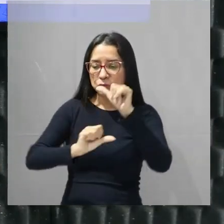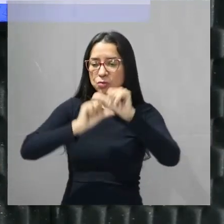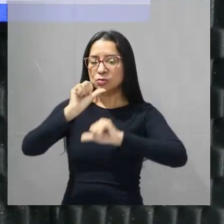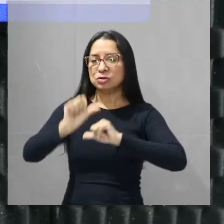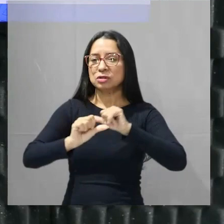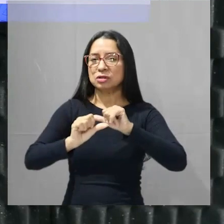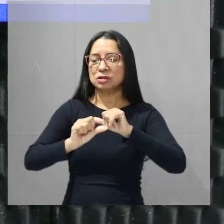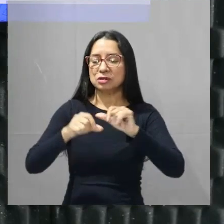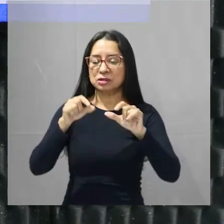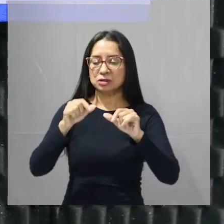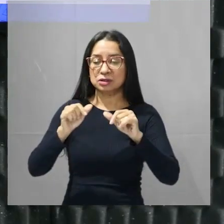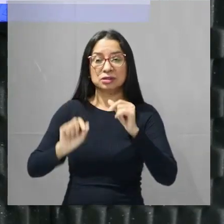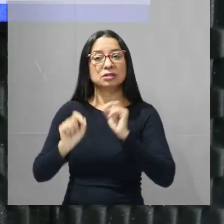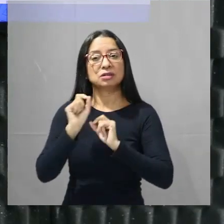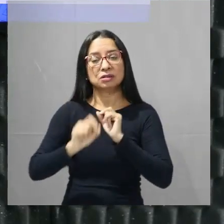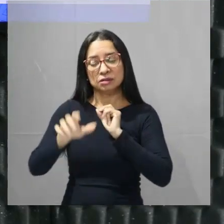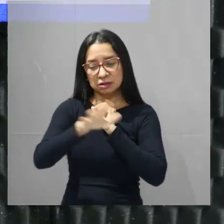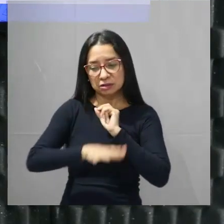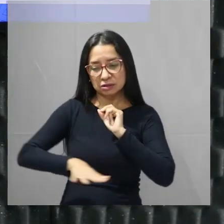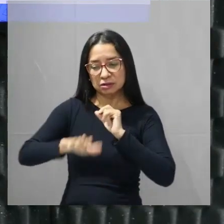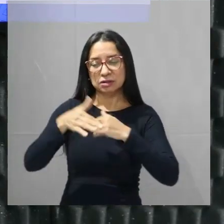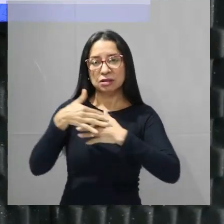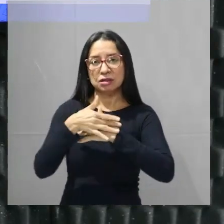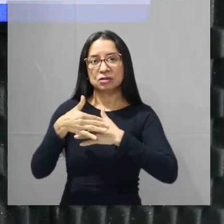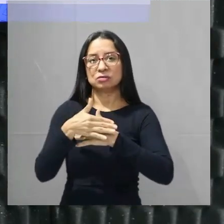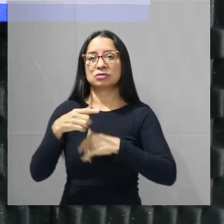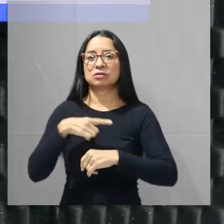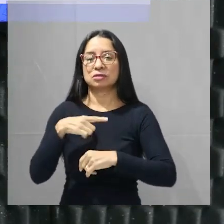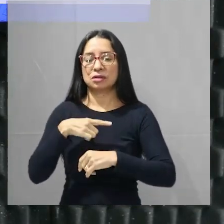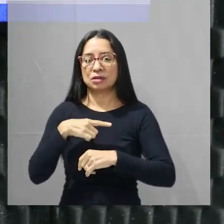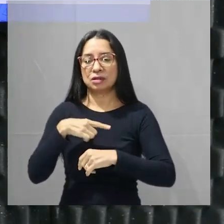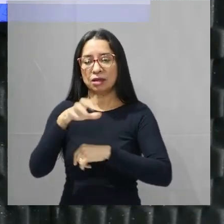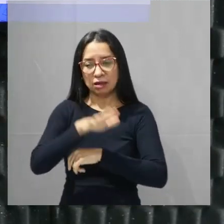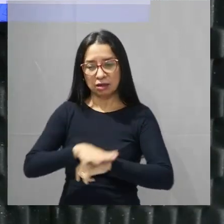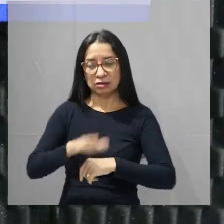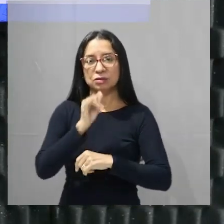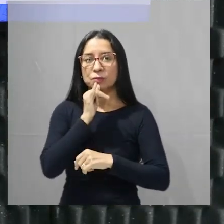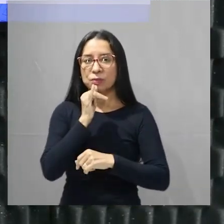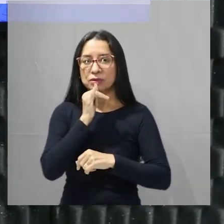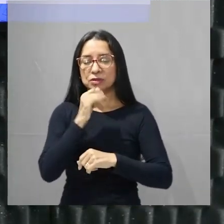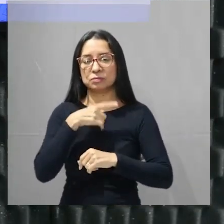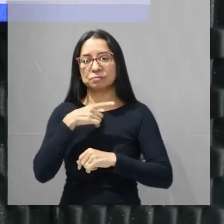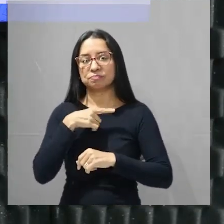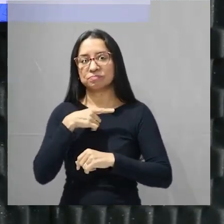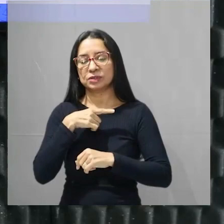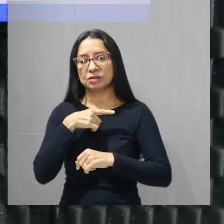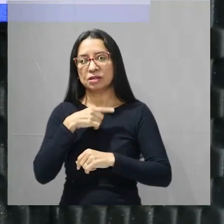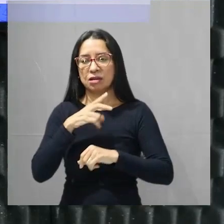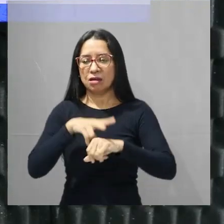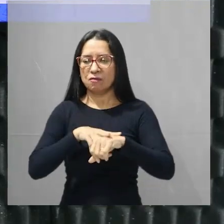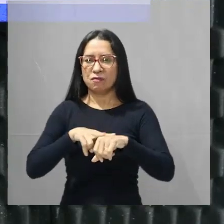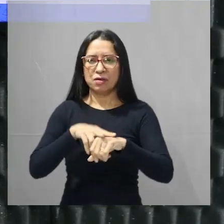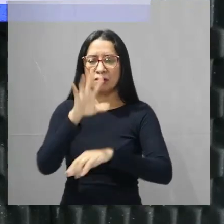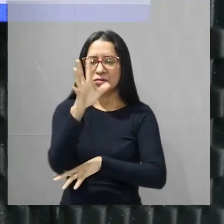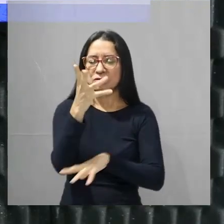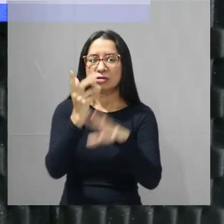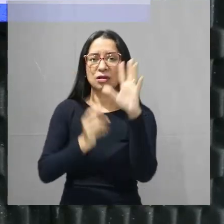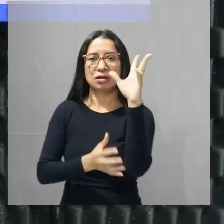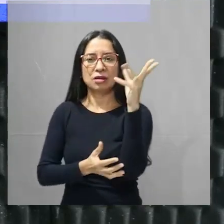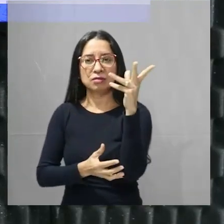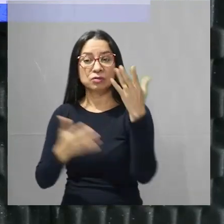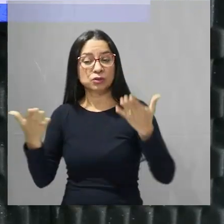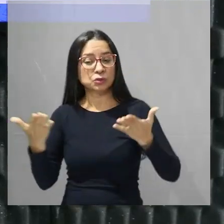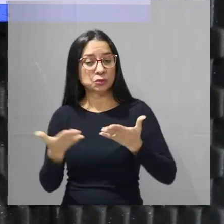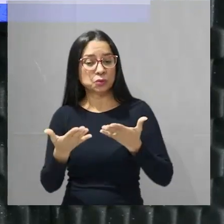como no caso específico das grandes cidades brasileiras, né? Áreas, por exemplo, que tu tinha ali áreas verdes e tal, e hoje, quando você passa, você